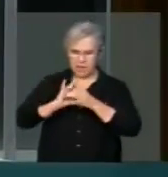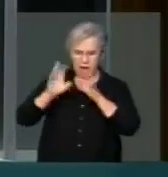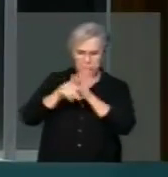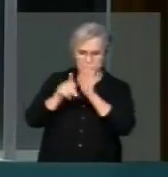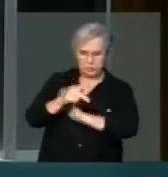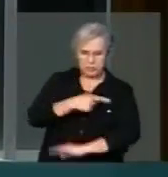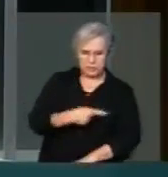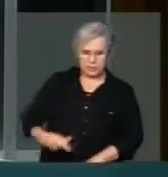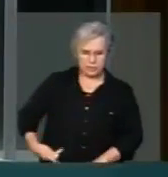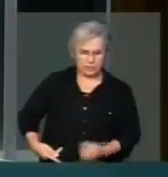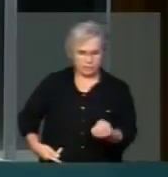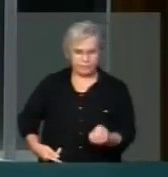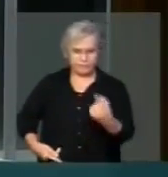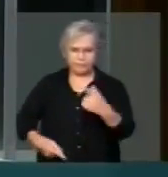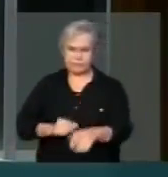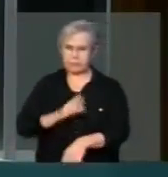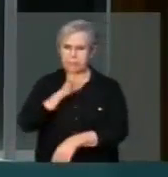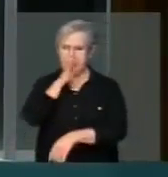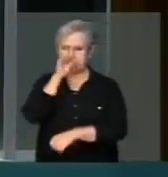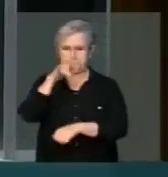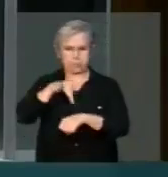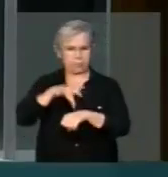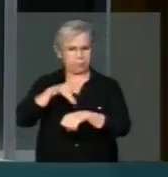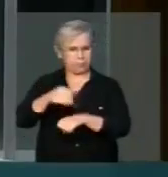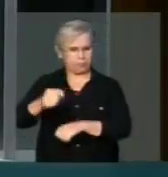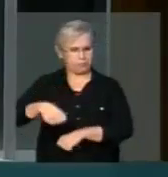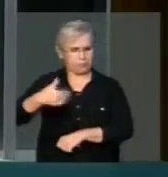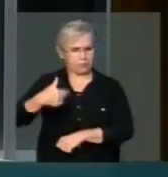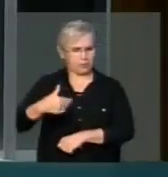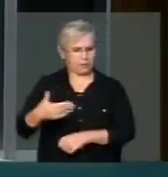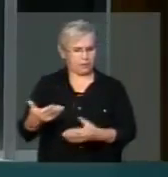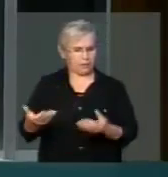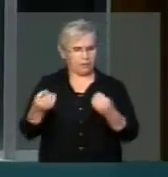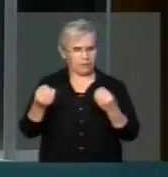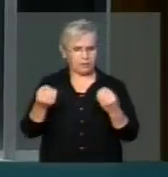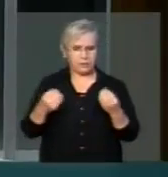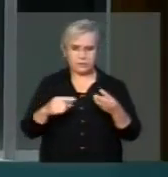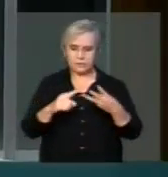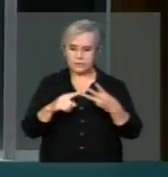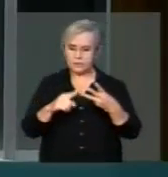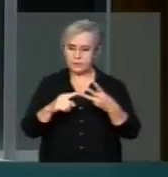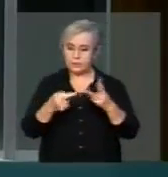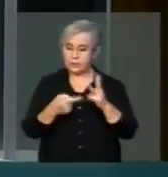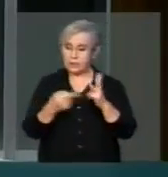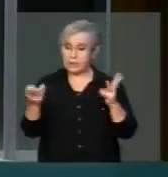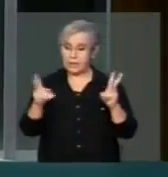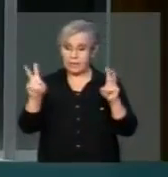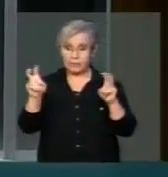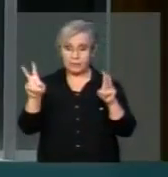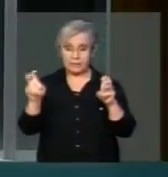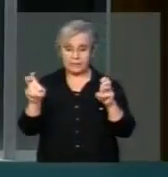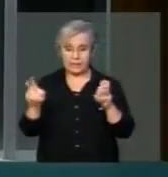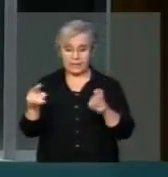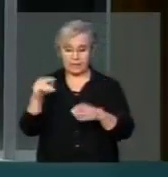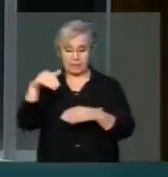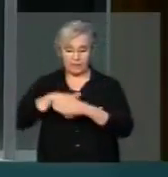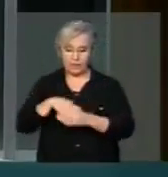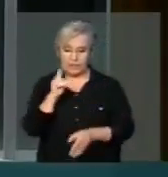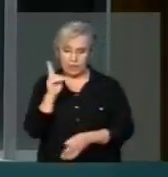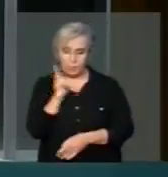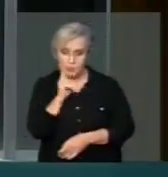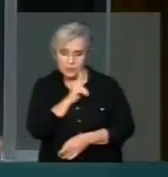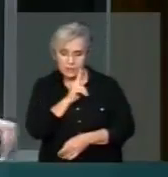presidente é um absurdo maior ainda. Terceiro, colocar essa matéria para ser votada como